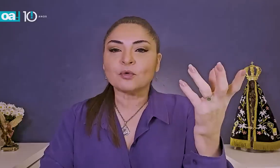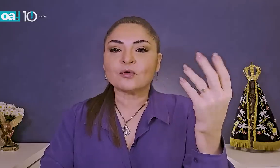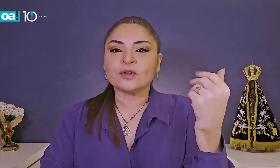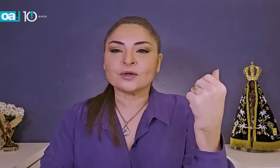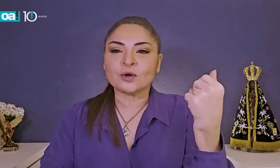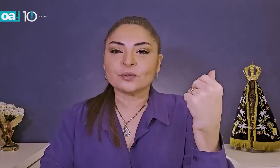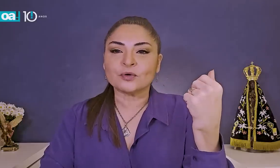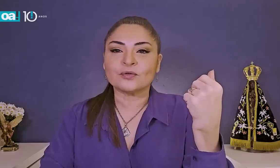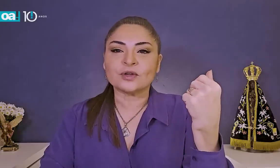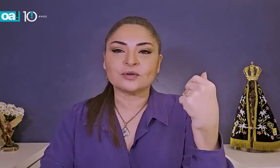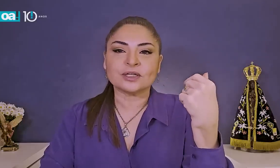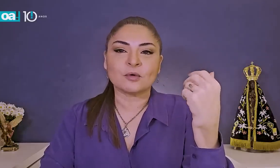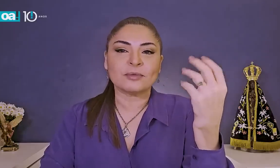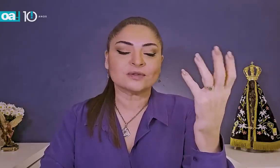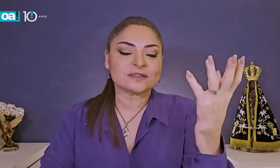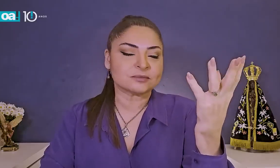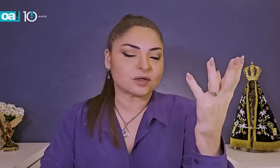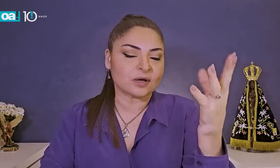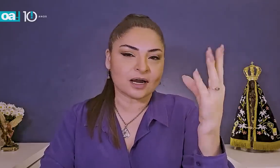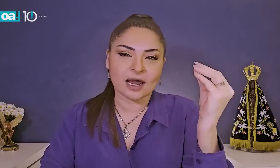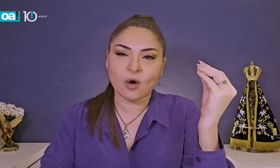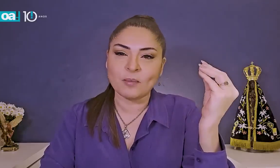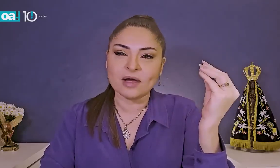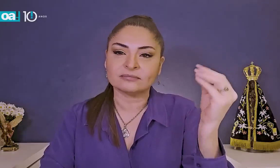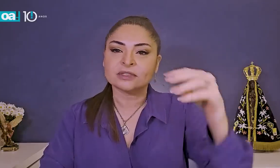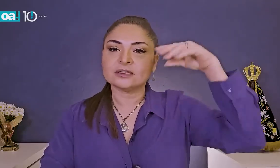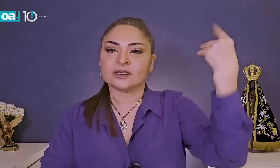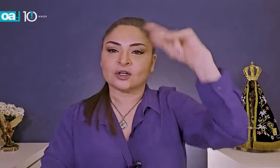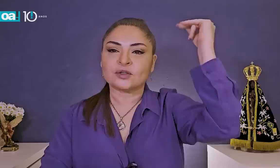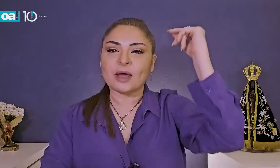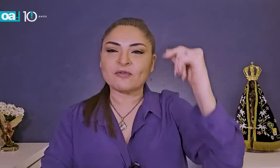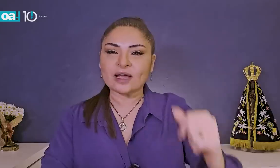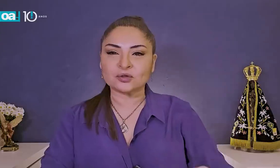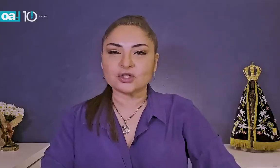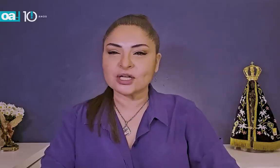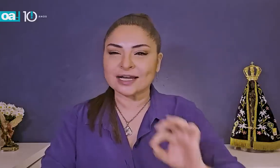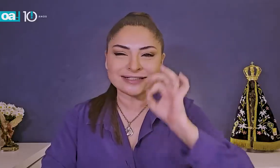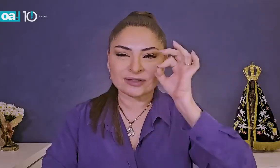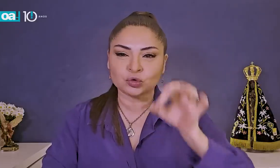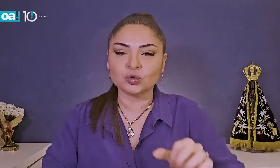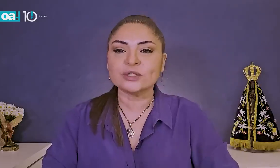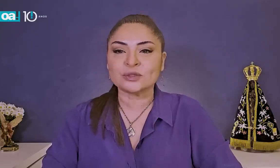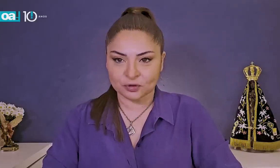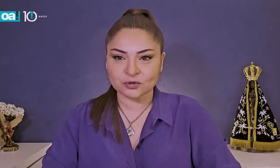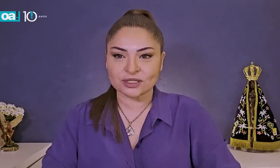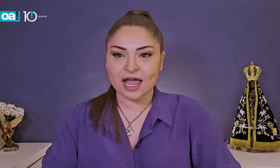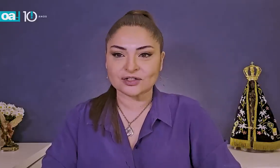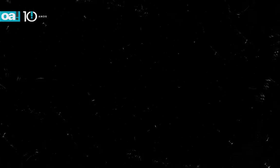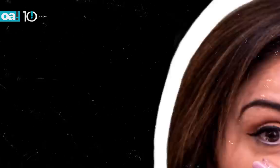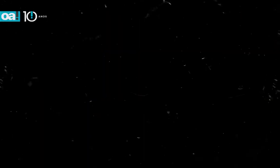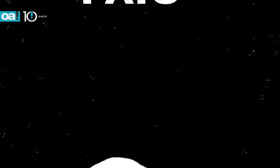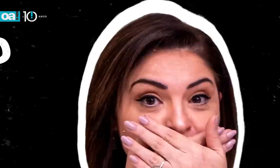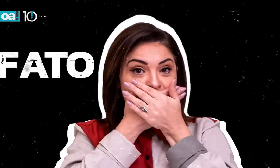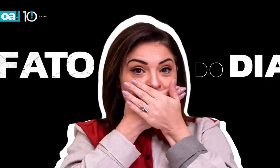Isso é bom para o governo? É ruim para o governo? Em que momento estamos agora? Calma, que nós vamos lá para o fato do dia analisar tudo isso em